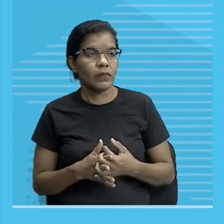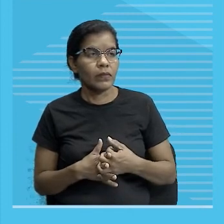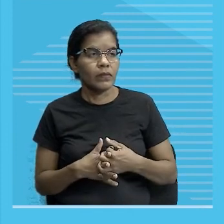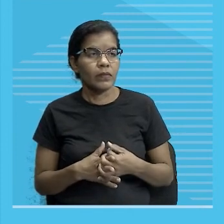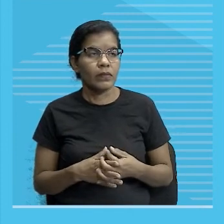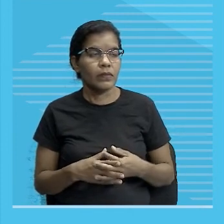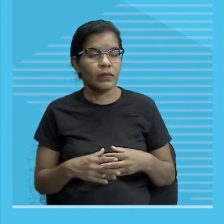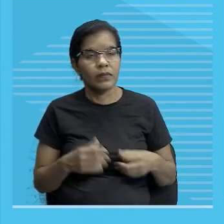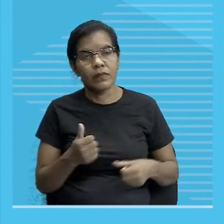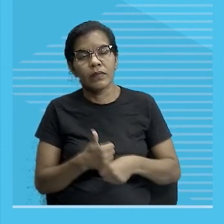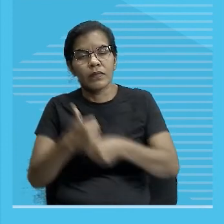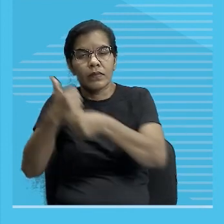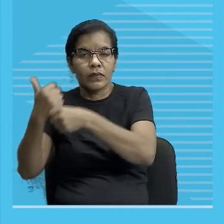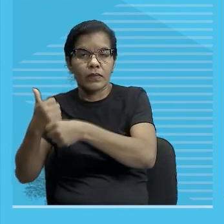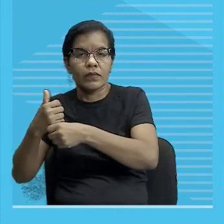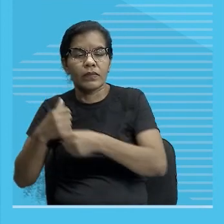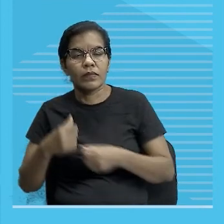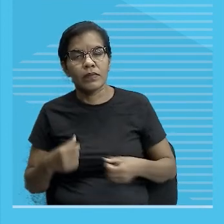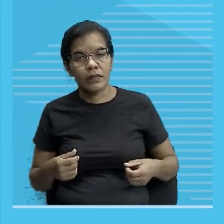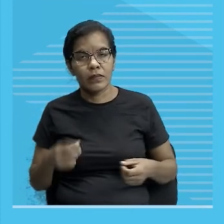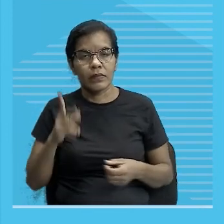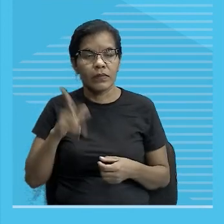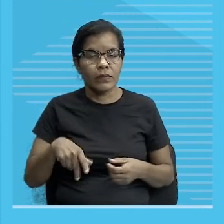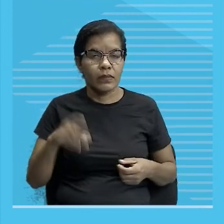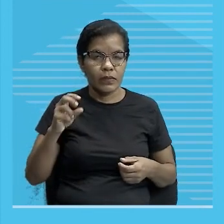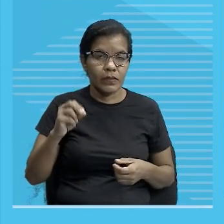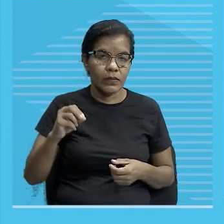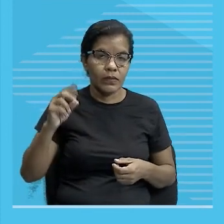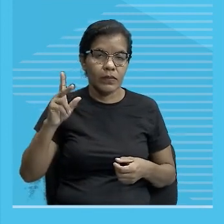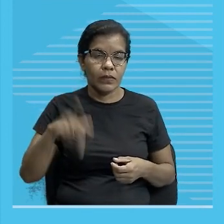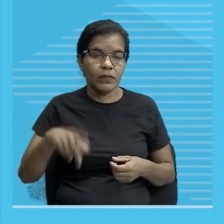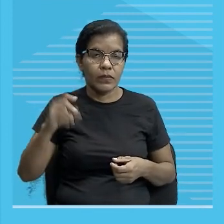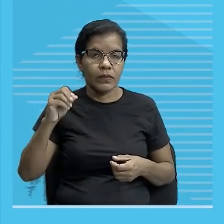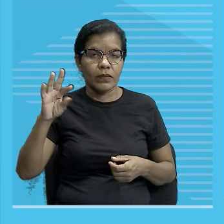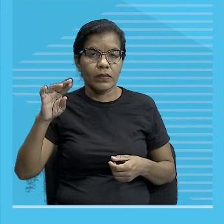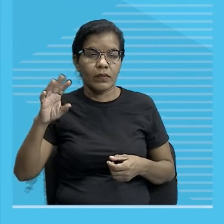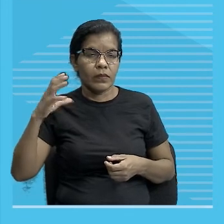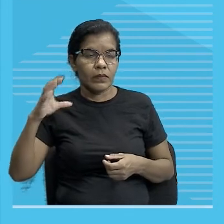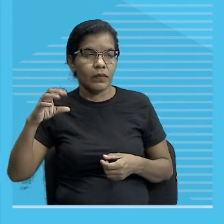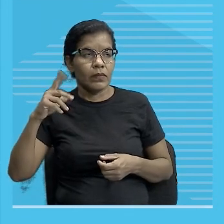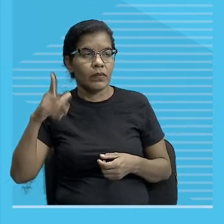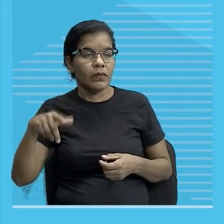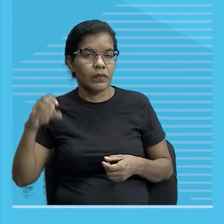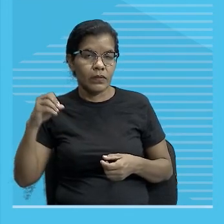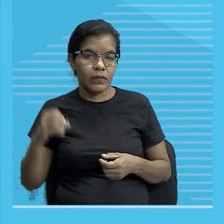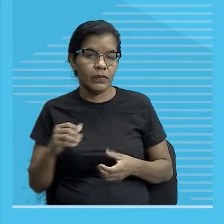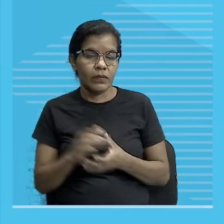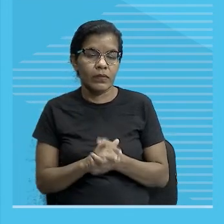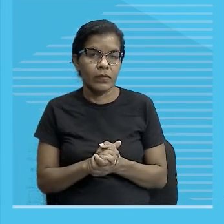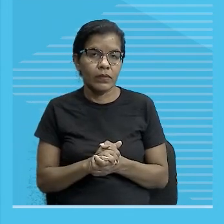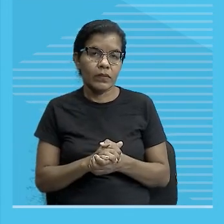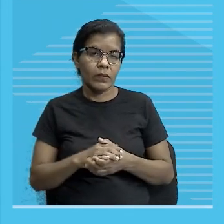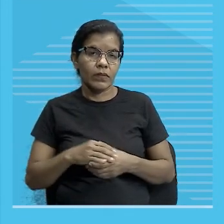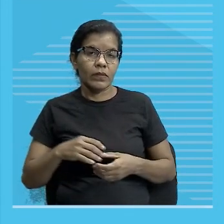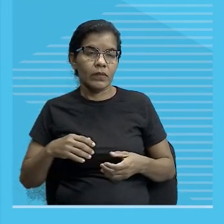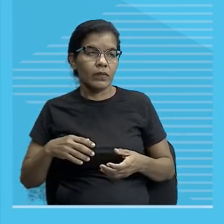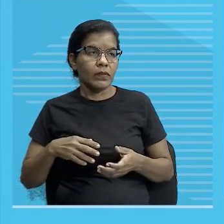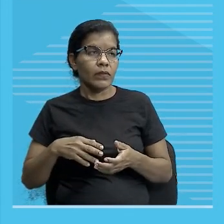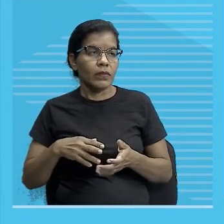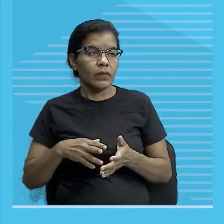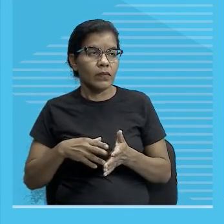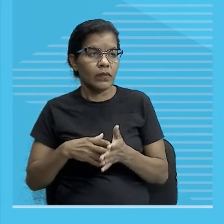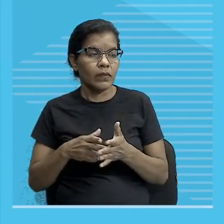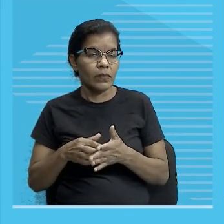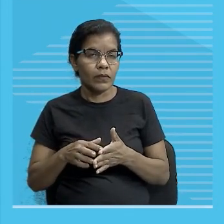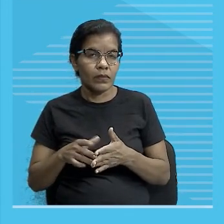Vamos substituir bem aqui a palavra proporção por passo, que é ideia equivalente, né?